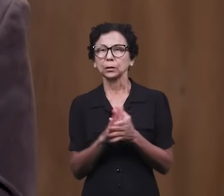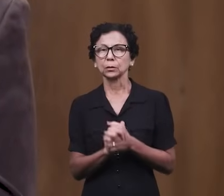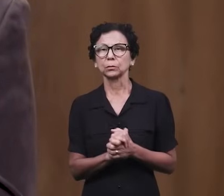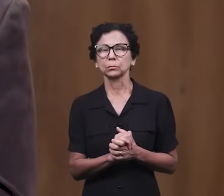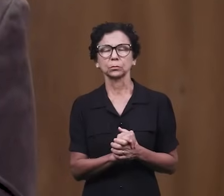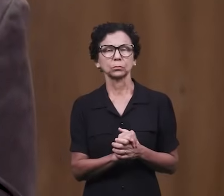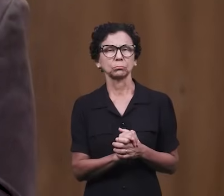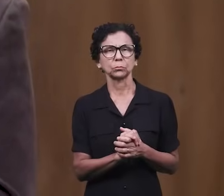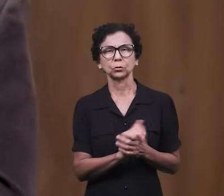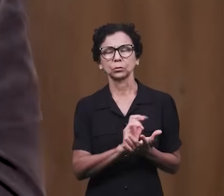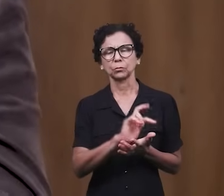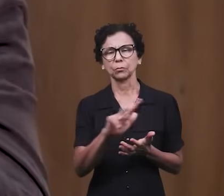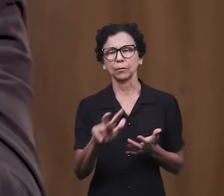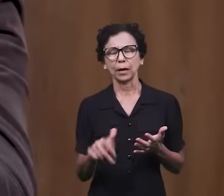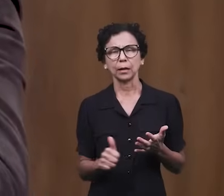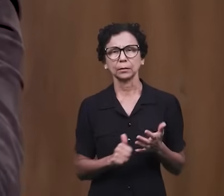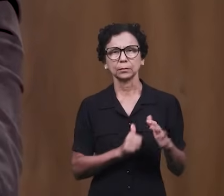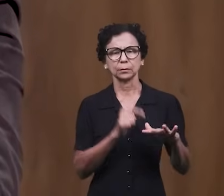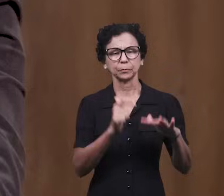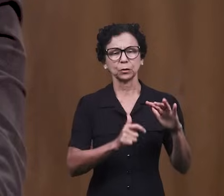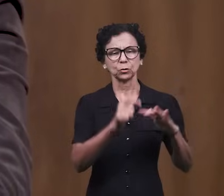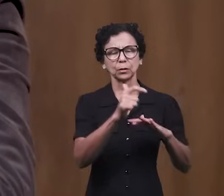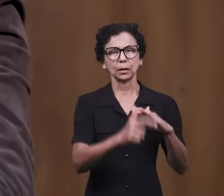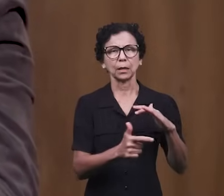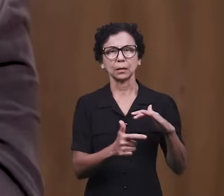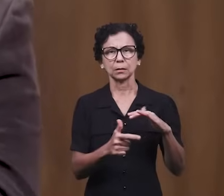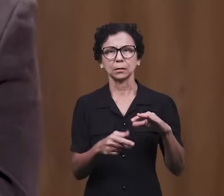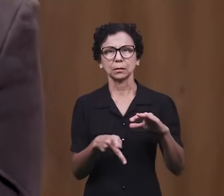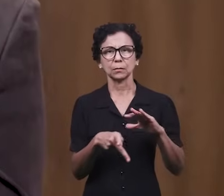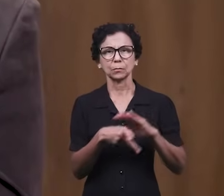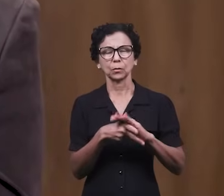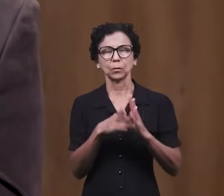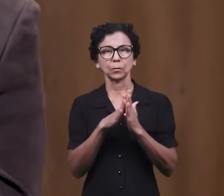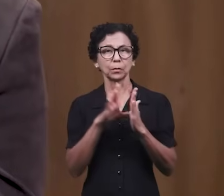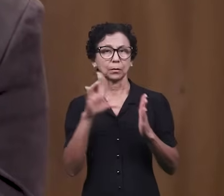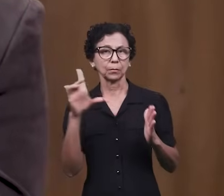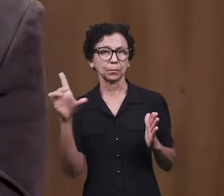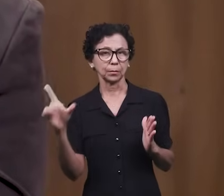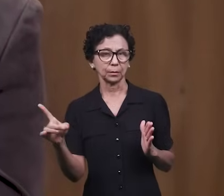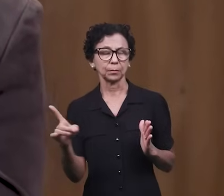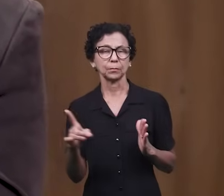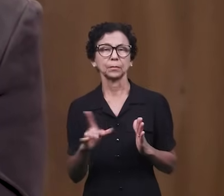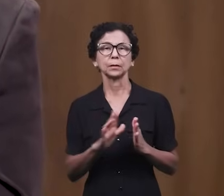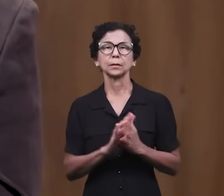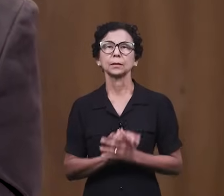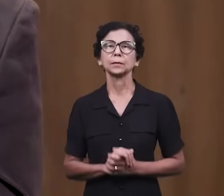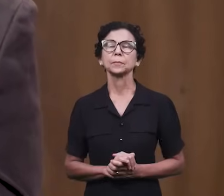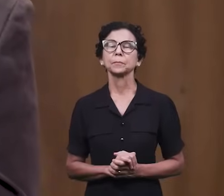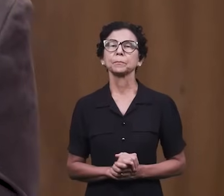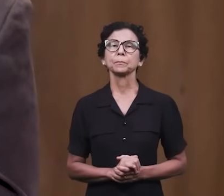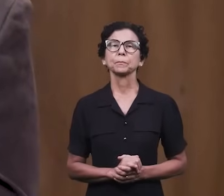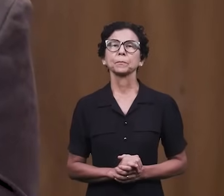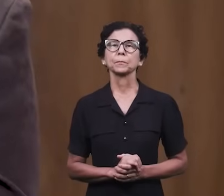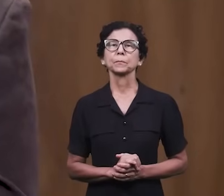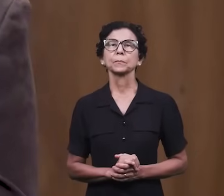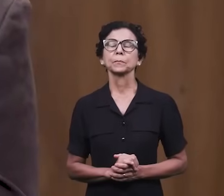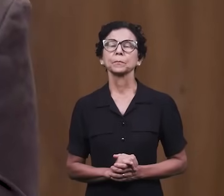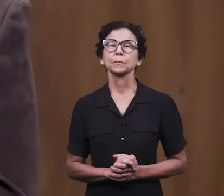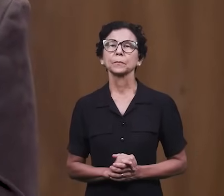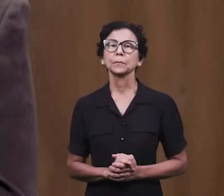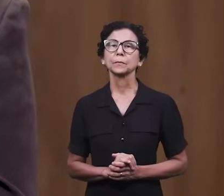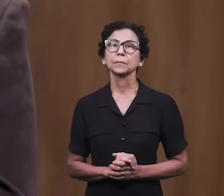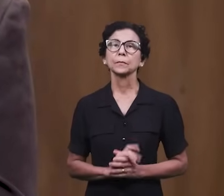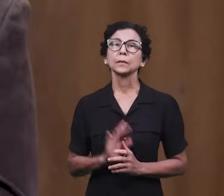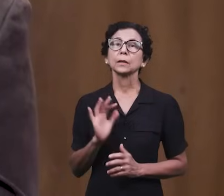é importante que mais tempo à frente nós temos o momento em que, já sob domínio do